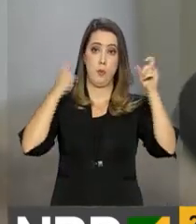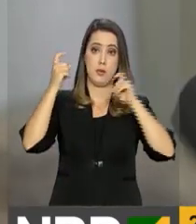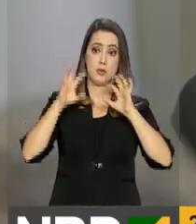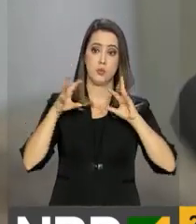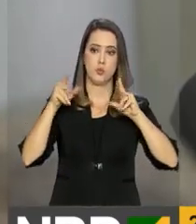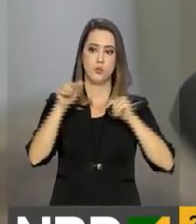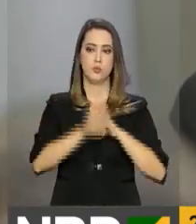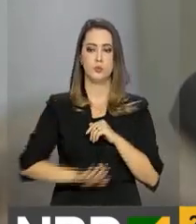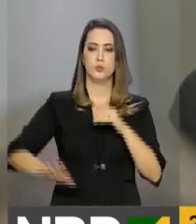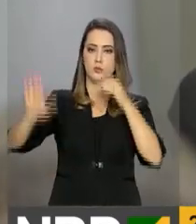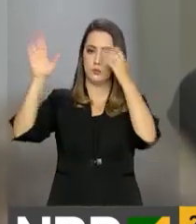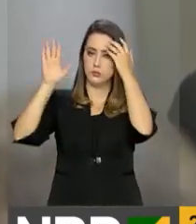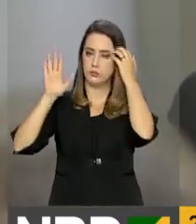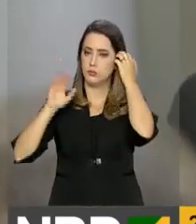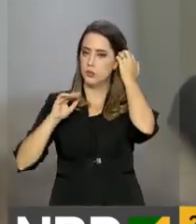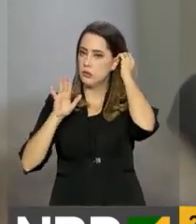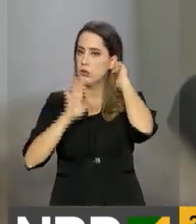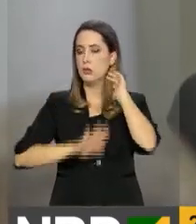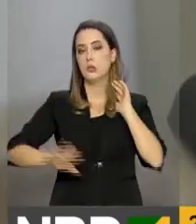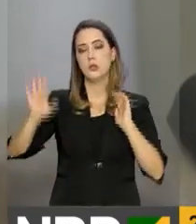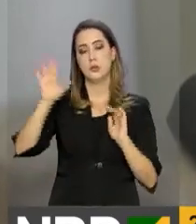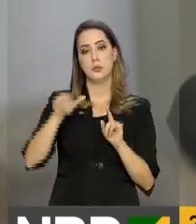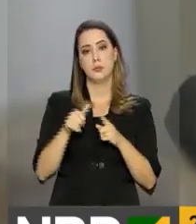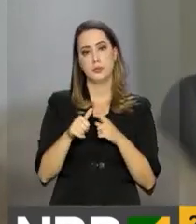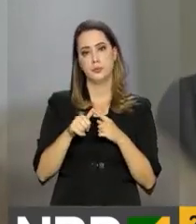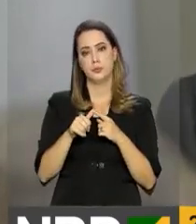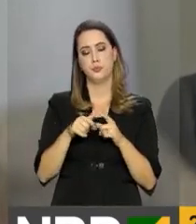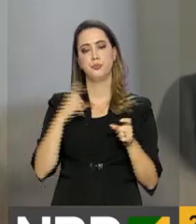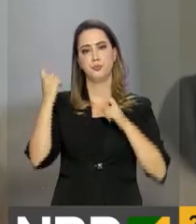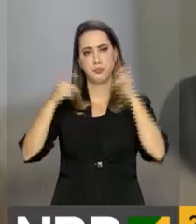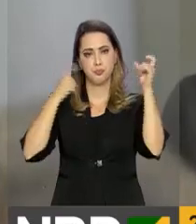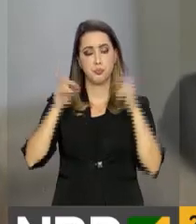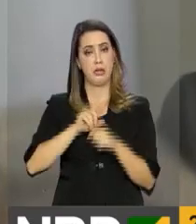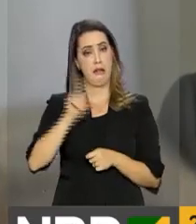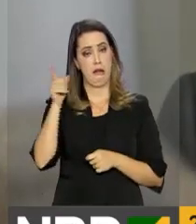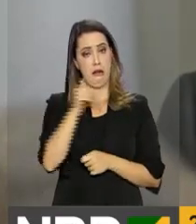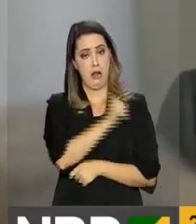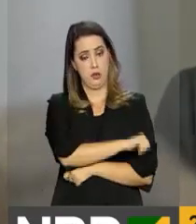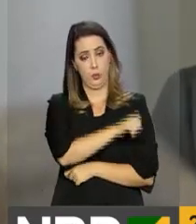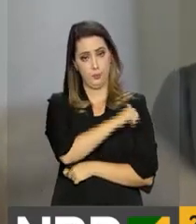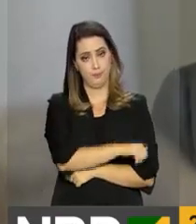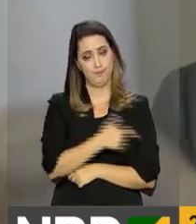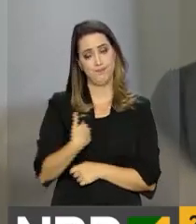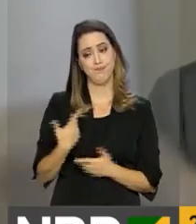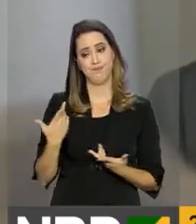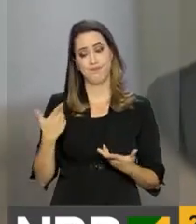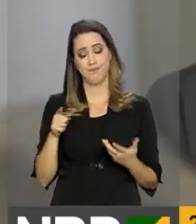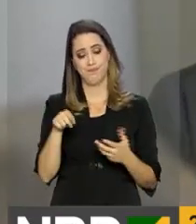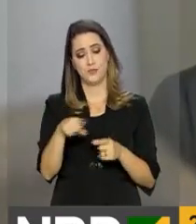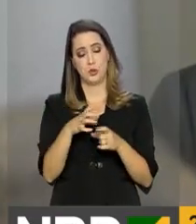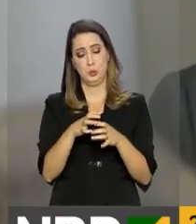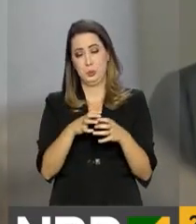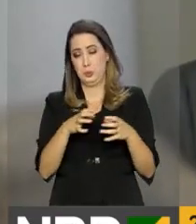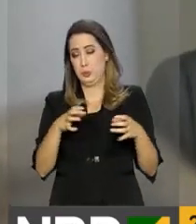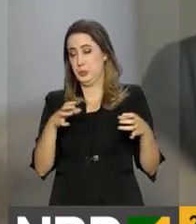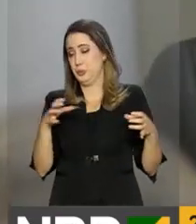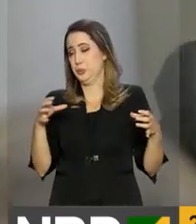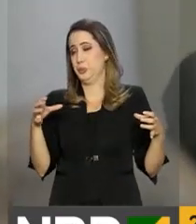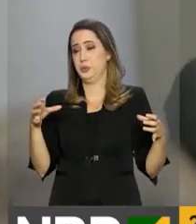de todo o Brasil, de todo o povo brasileiro. É a primeira das preocupações. E no Rio de Janeiro ganhou uma dimensão, digamos